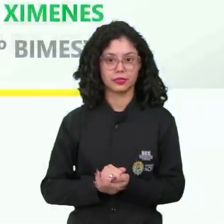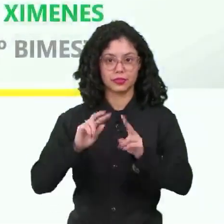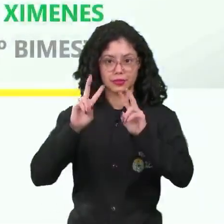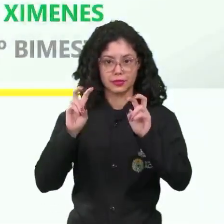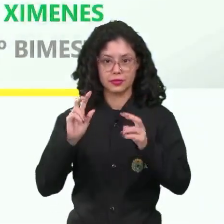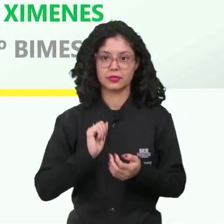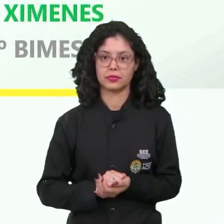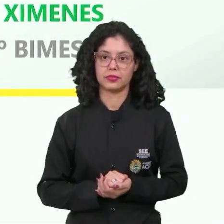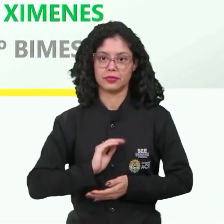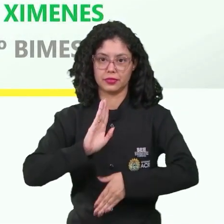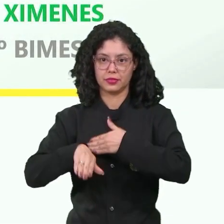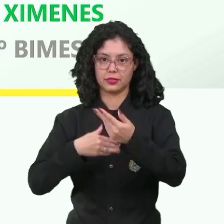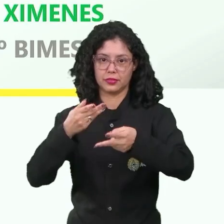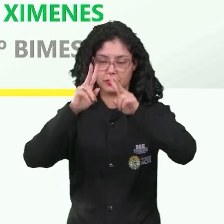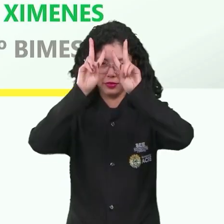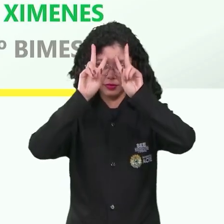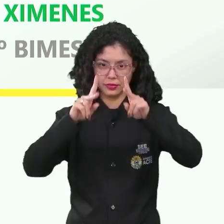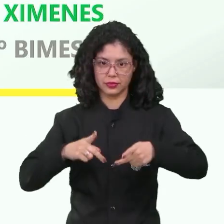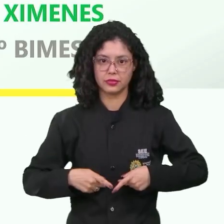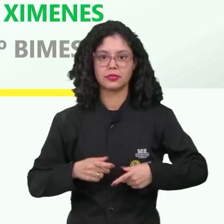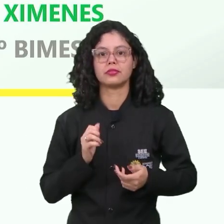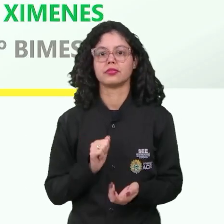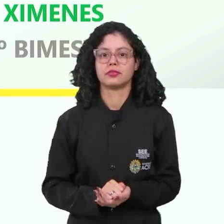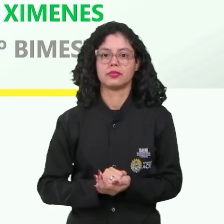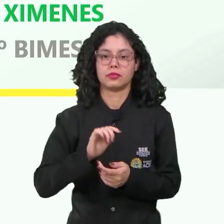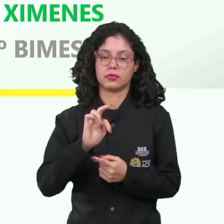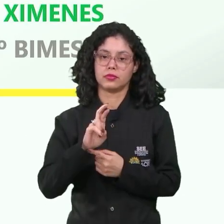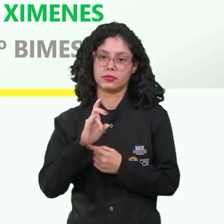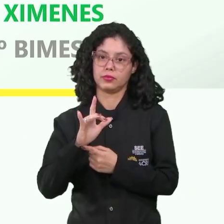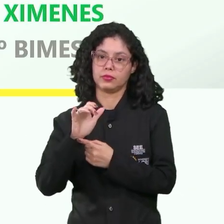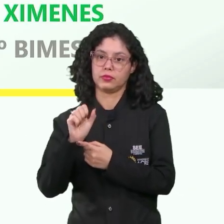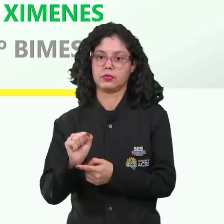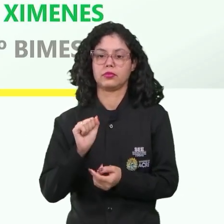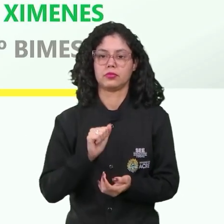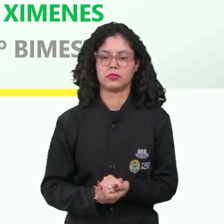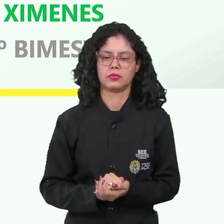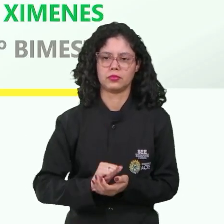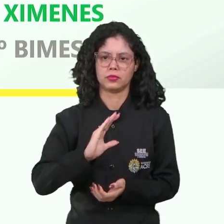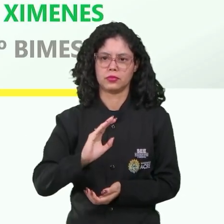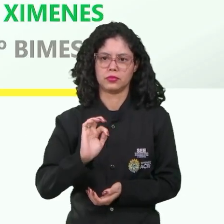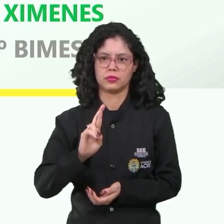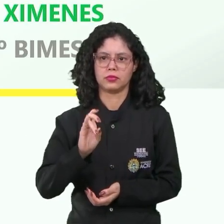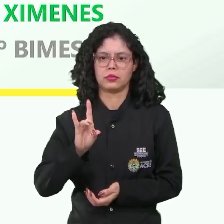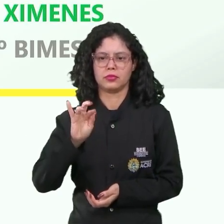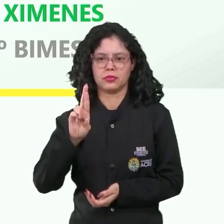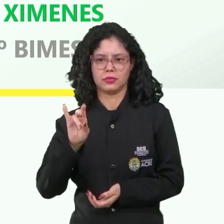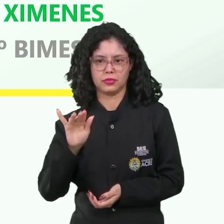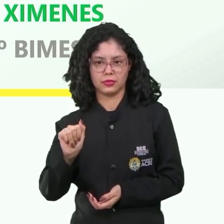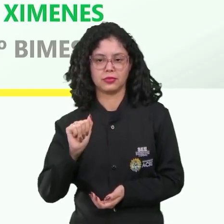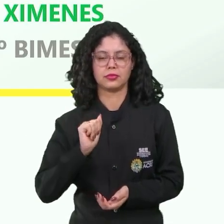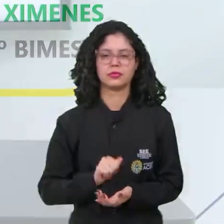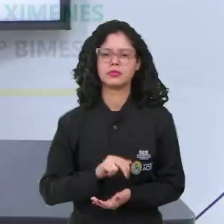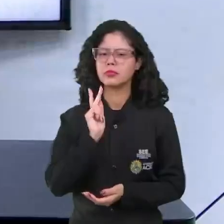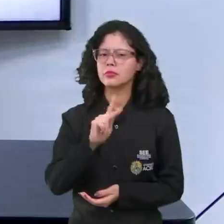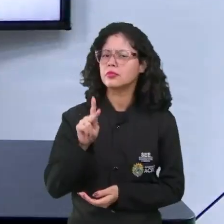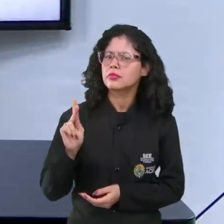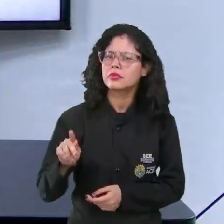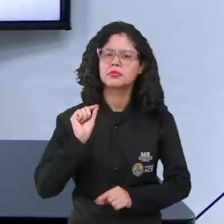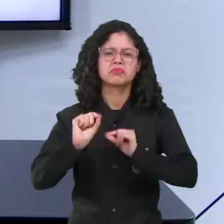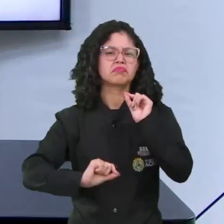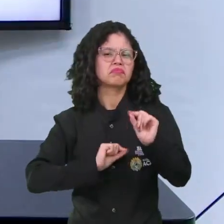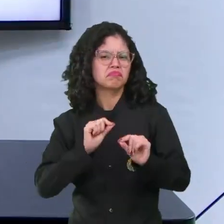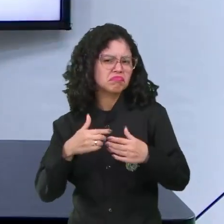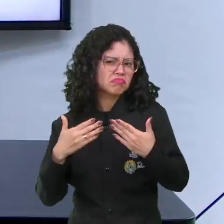sobre processos humanos e automáticos de curadoria. Professora,